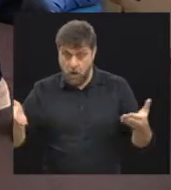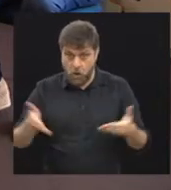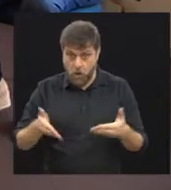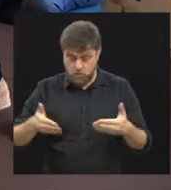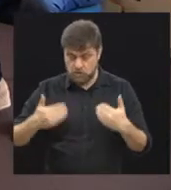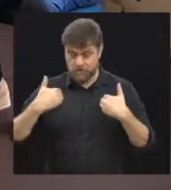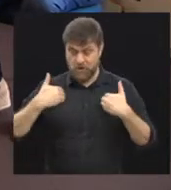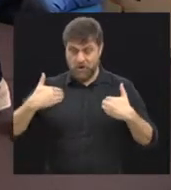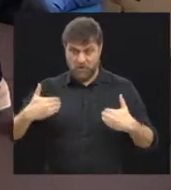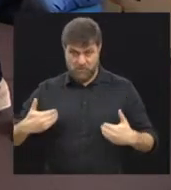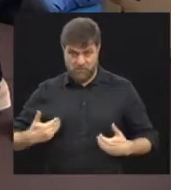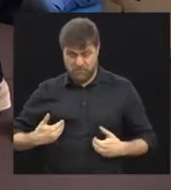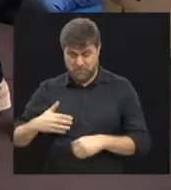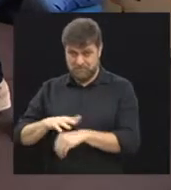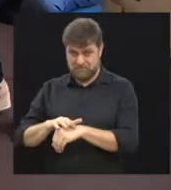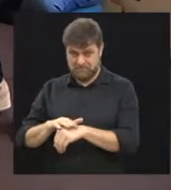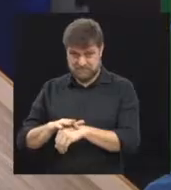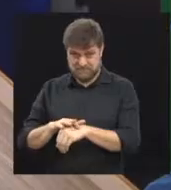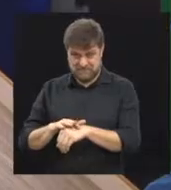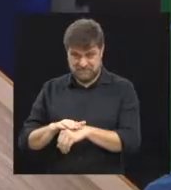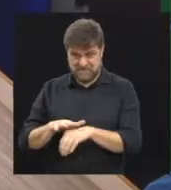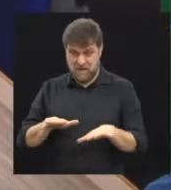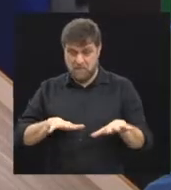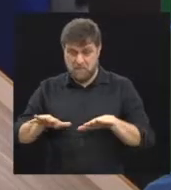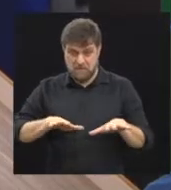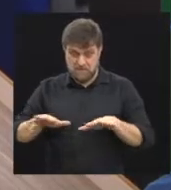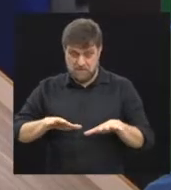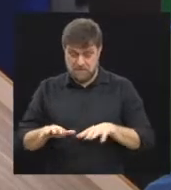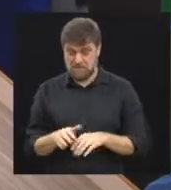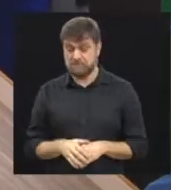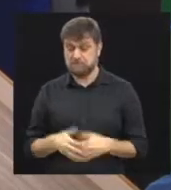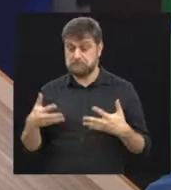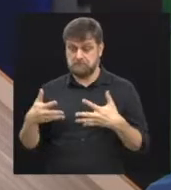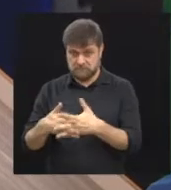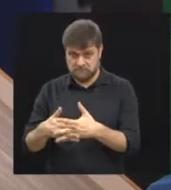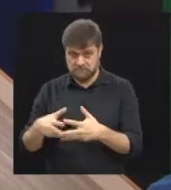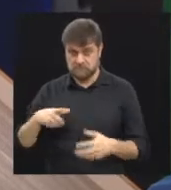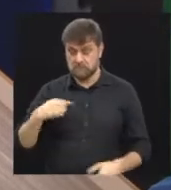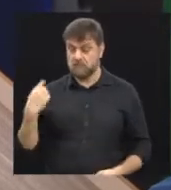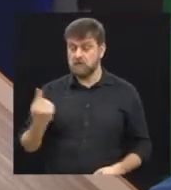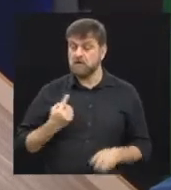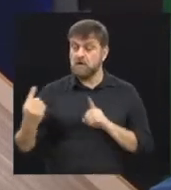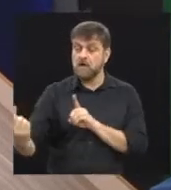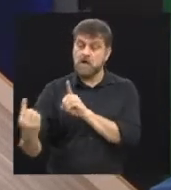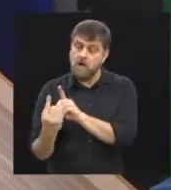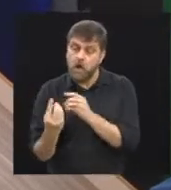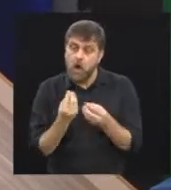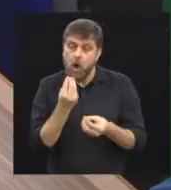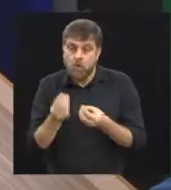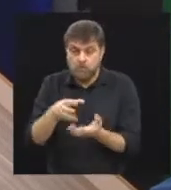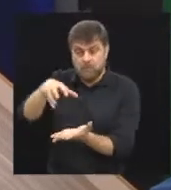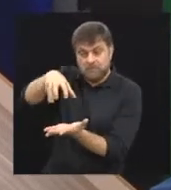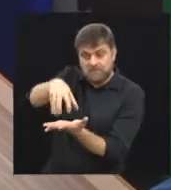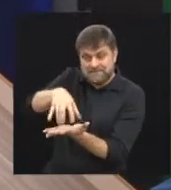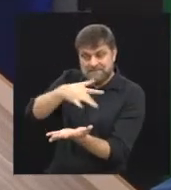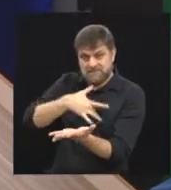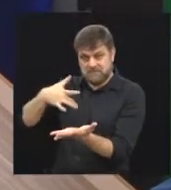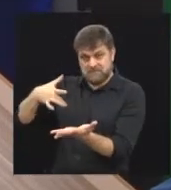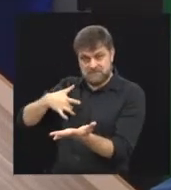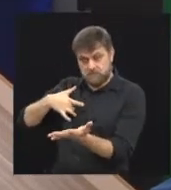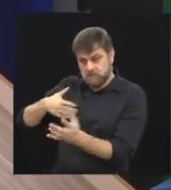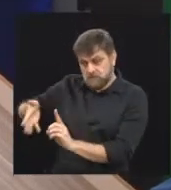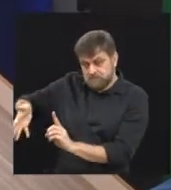é a física, certo? E o atendimento chega até a gente através dos postos de